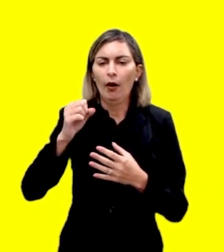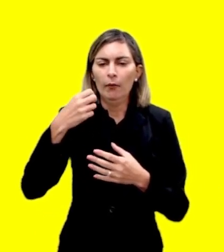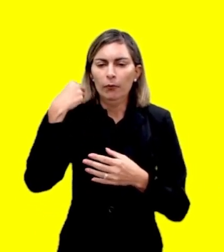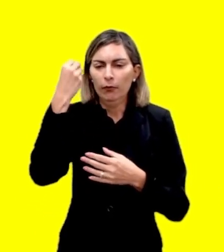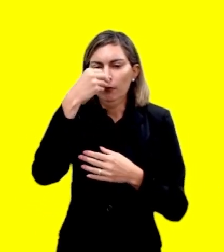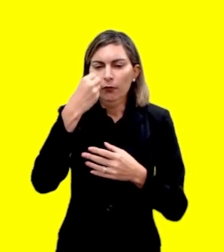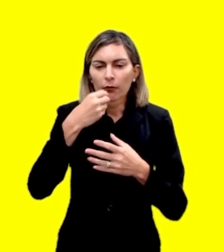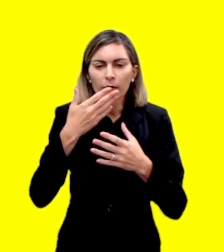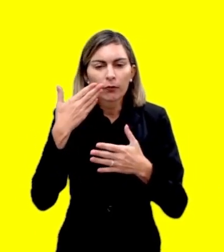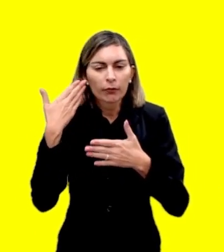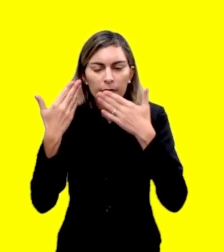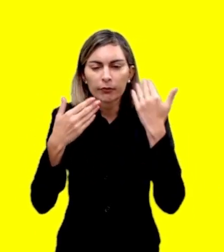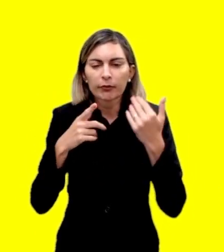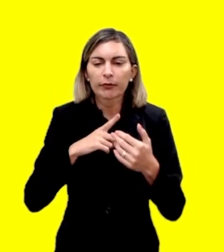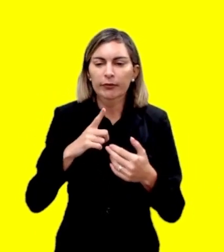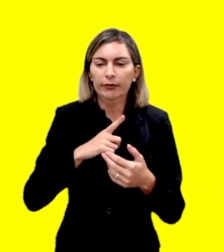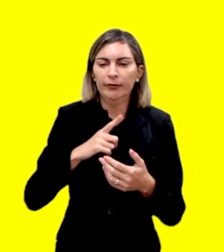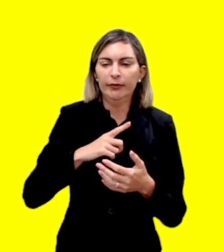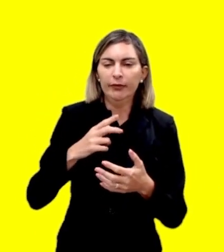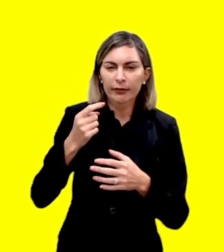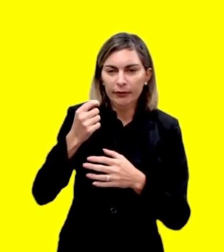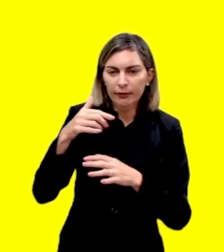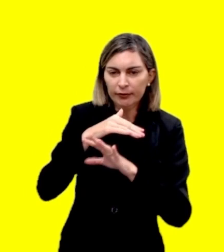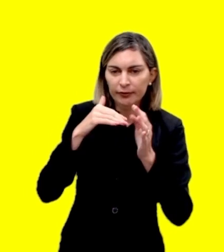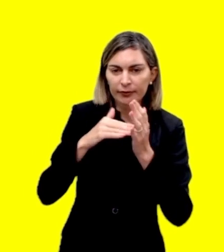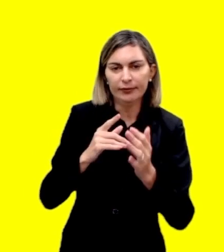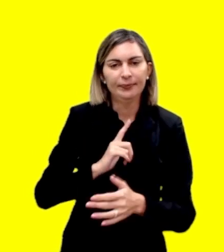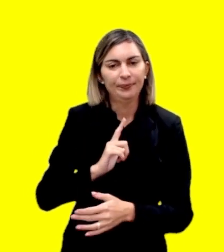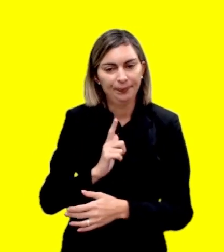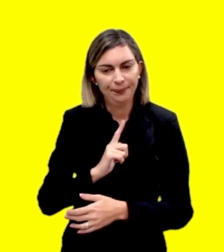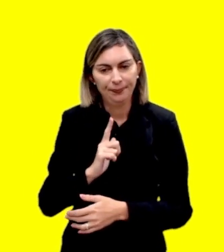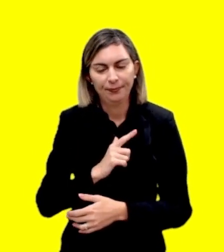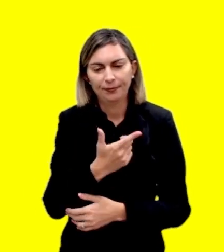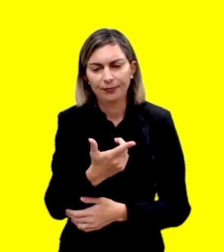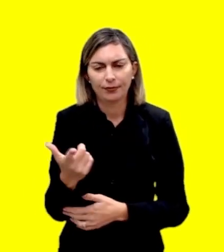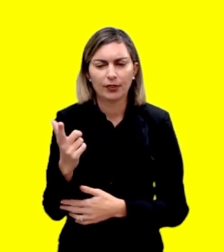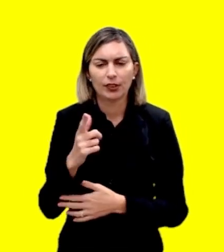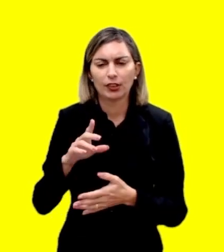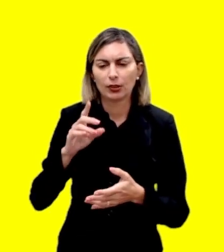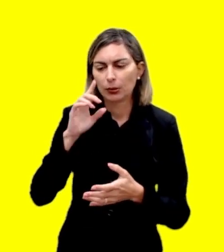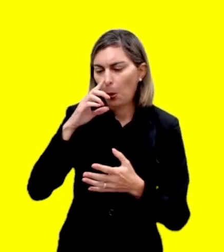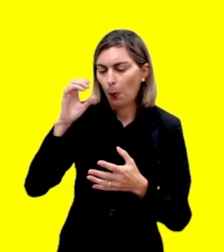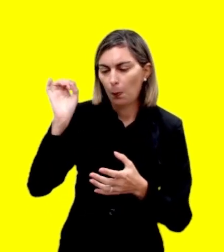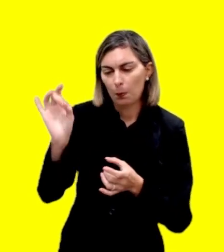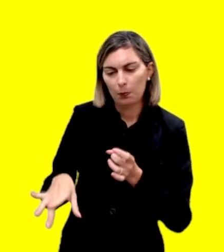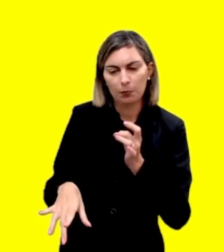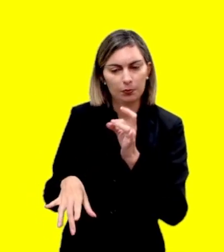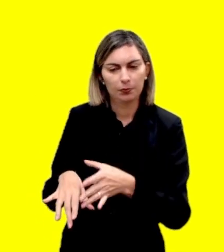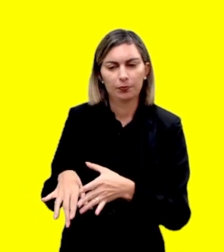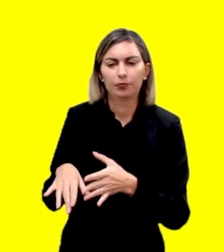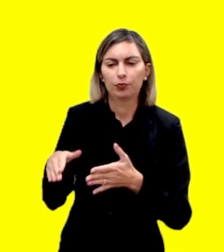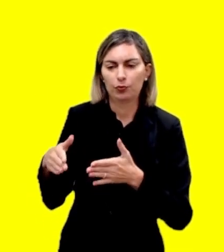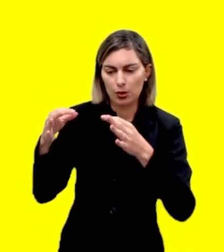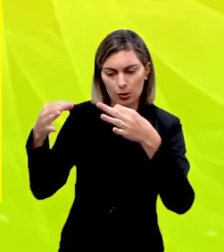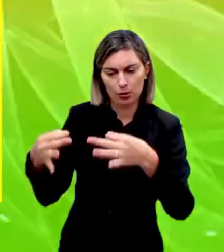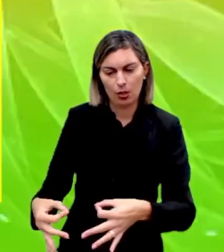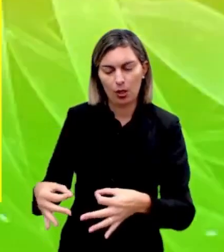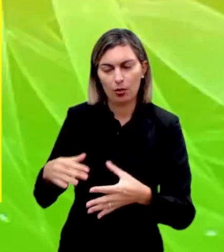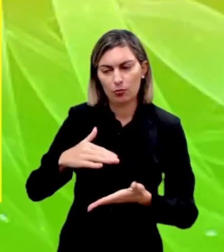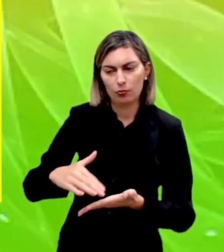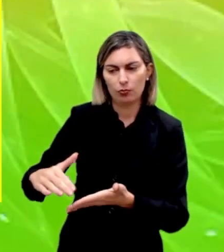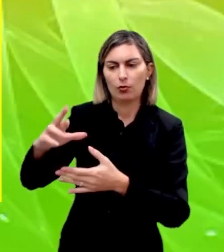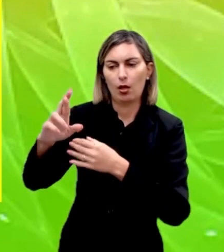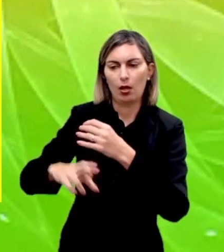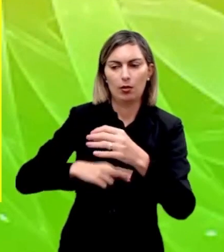têm bisfenóis, quase todos eles. Descarte corretamente e encaminhe para a